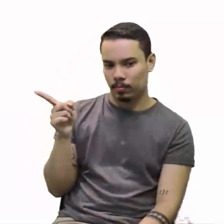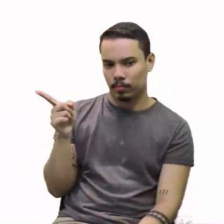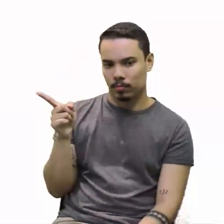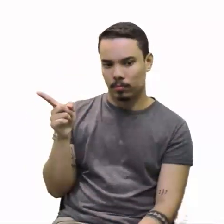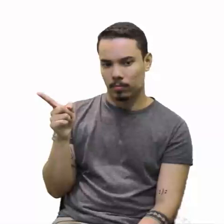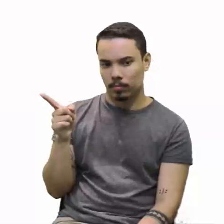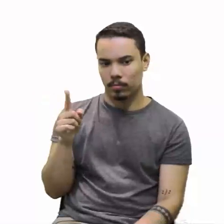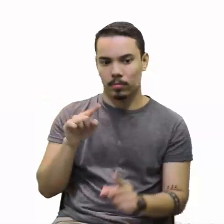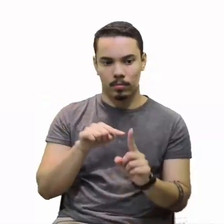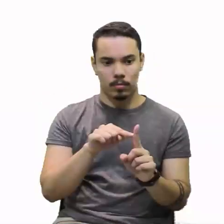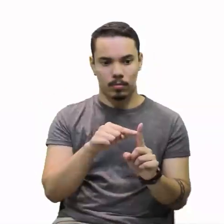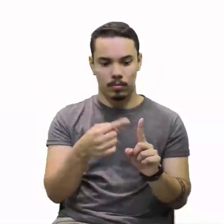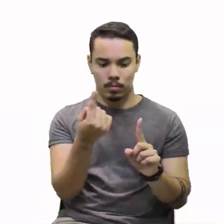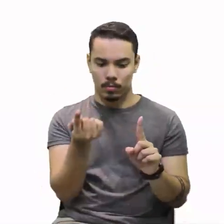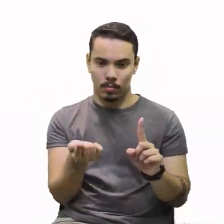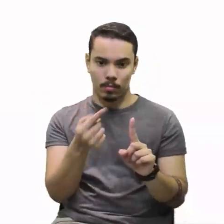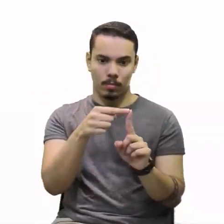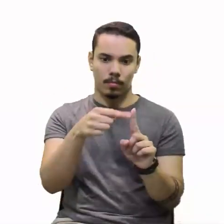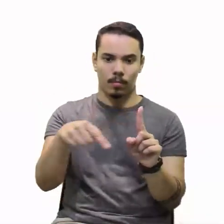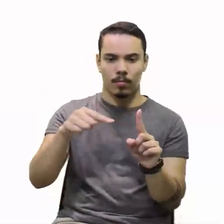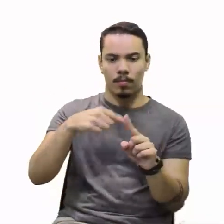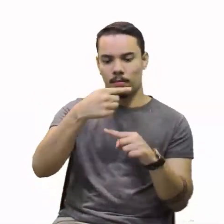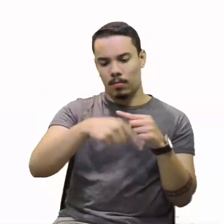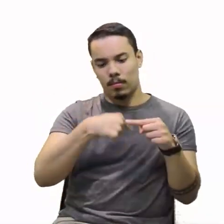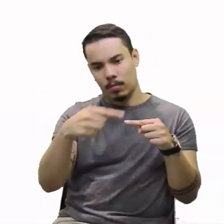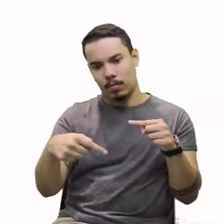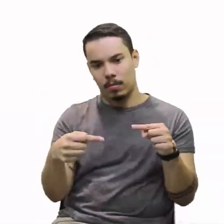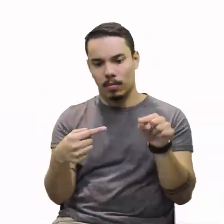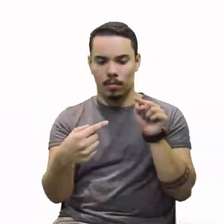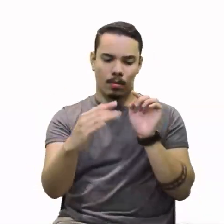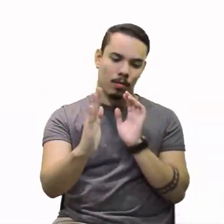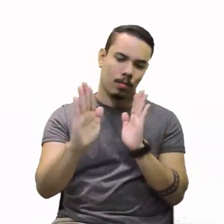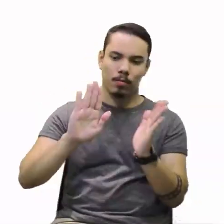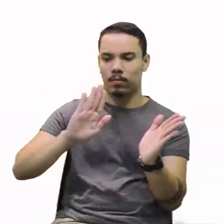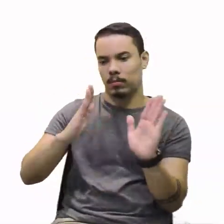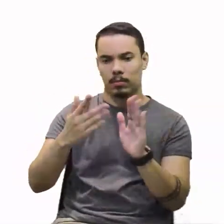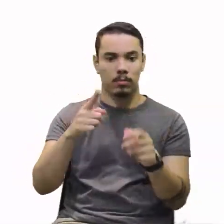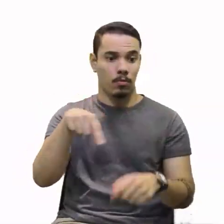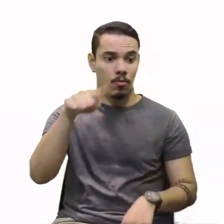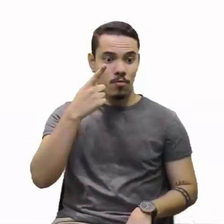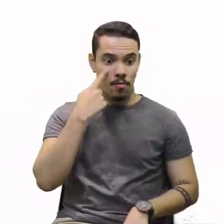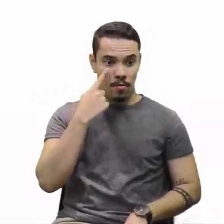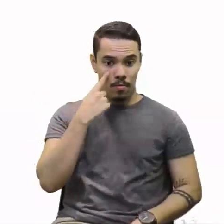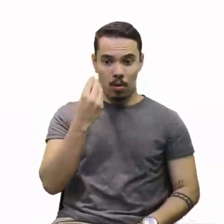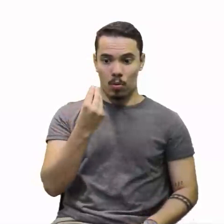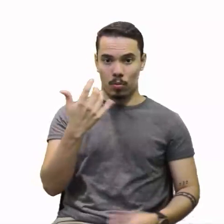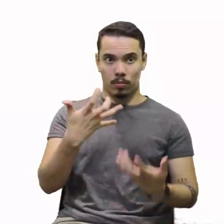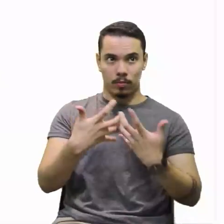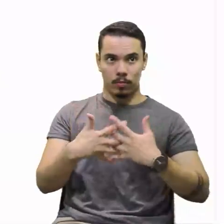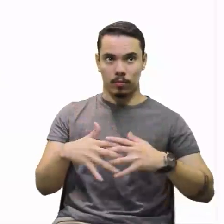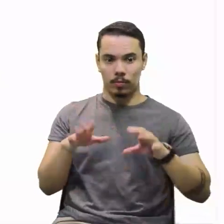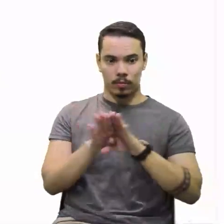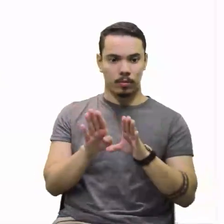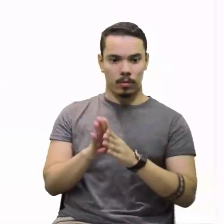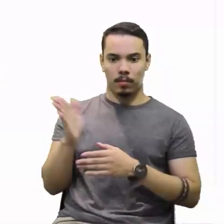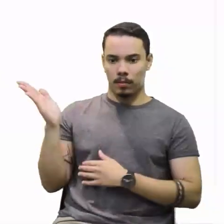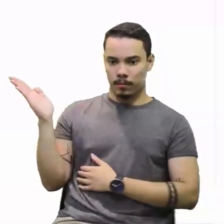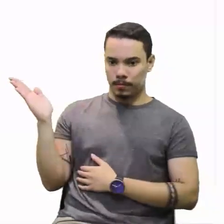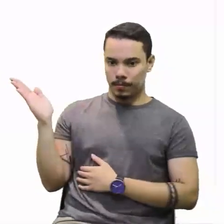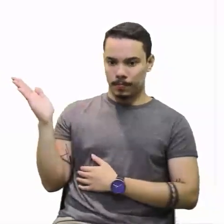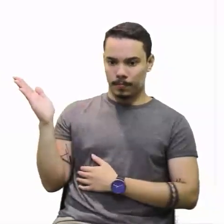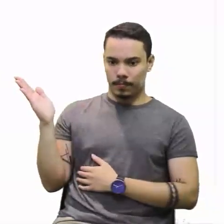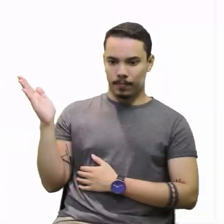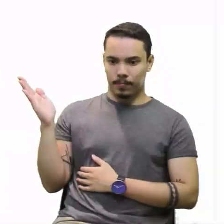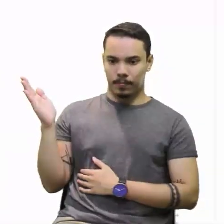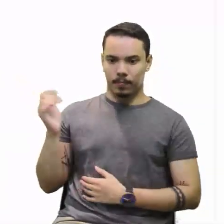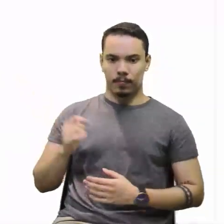lado, de outro, para você poder ver direitinho. Aqui, está de frente aqui da espira, né? Aqui está um pouco de lado da espira e aqui você